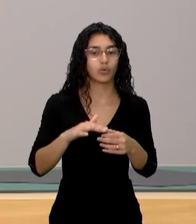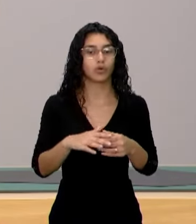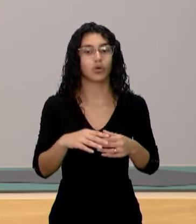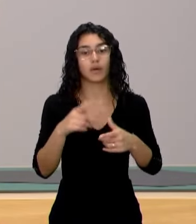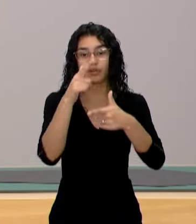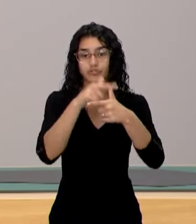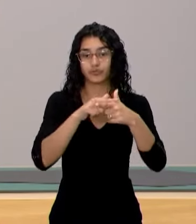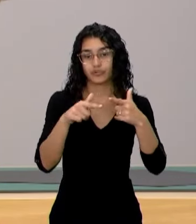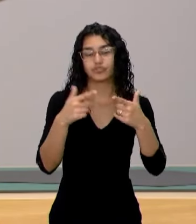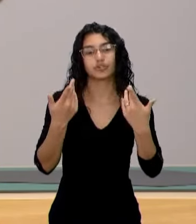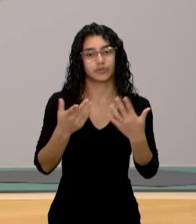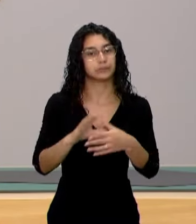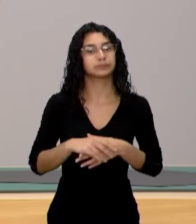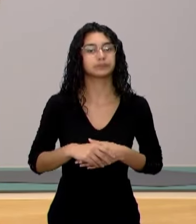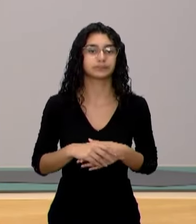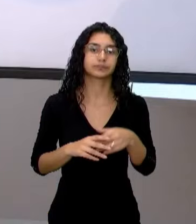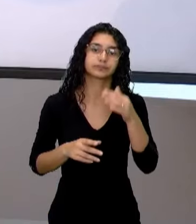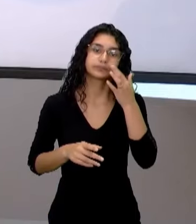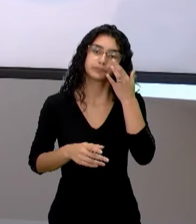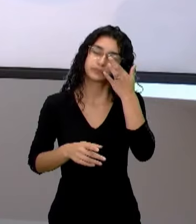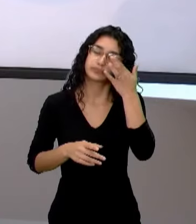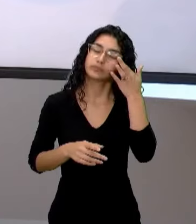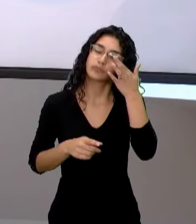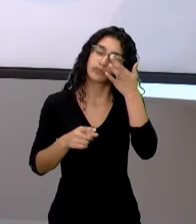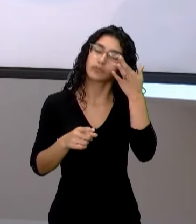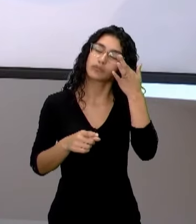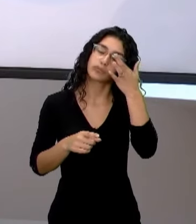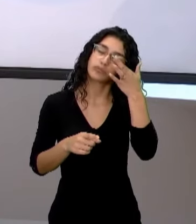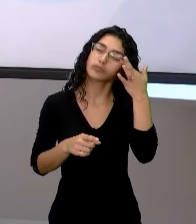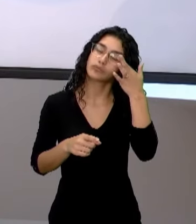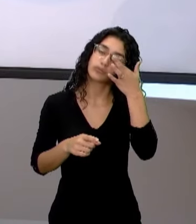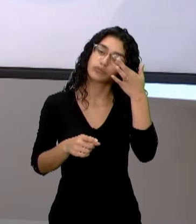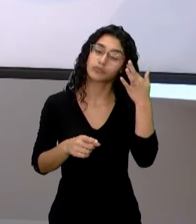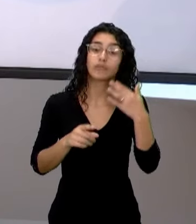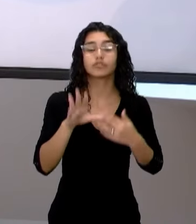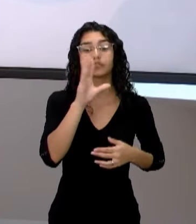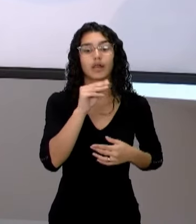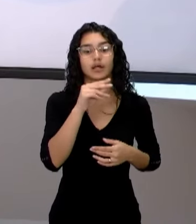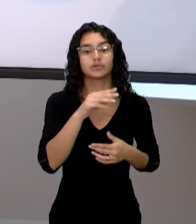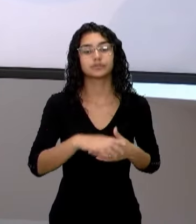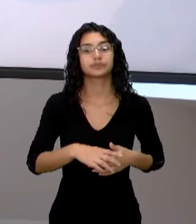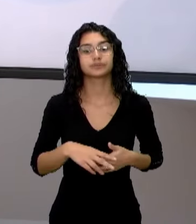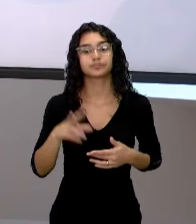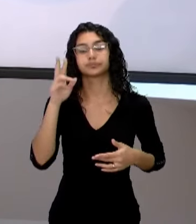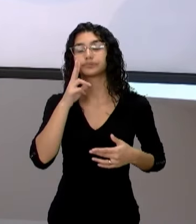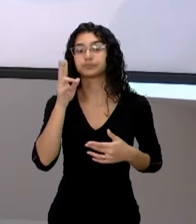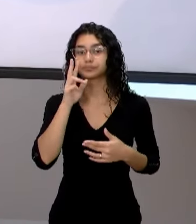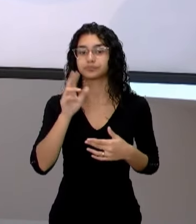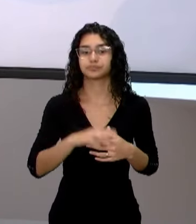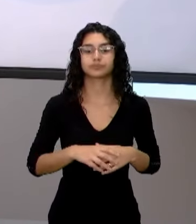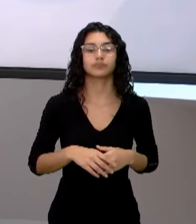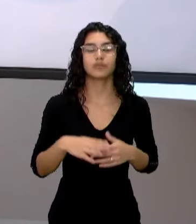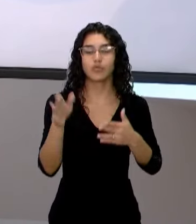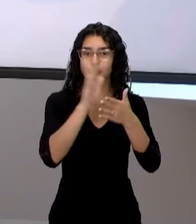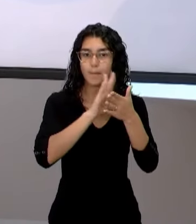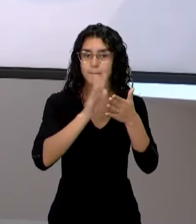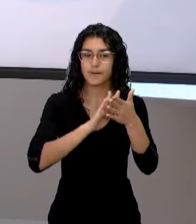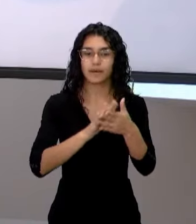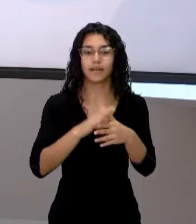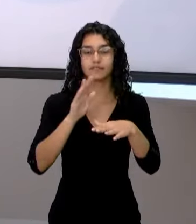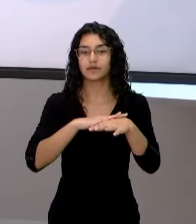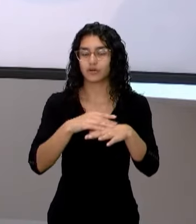é dividido uma proporcionalidade. Você falando, né, lembrou uma coisa que eu vou apagar aqui tudo. O pessoal pode depois voltar aí o vídeo, dar